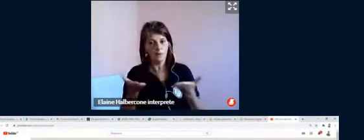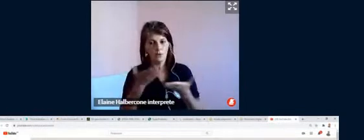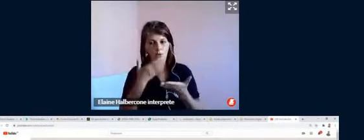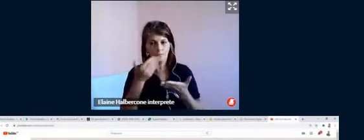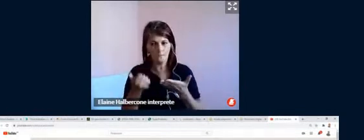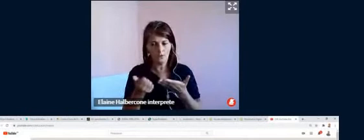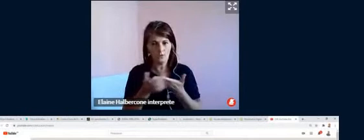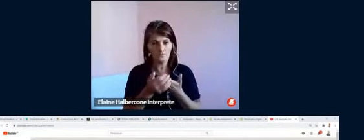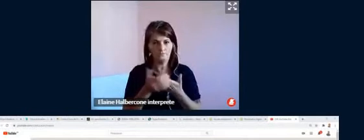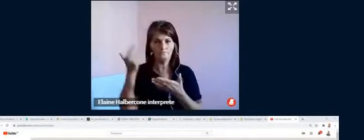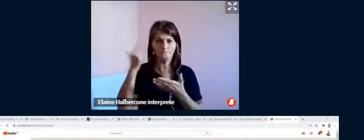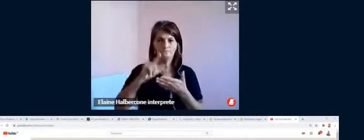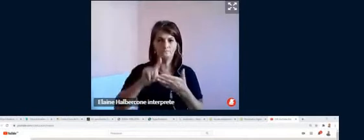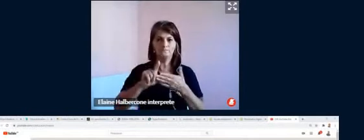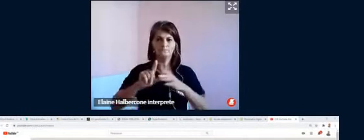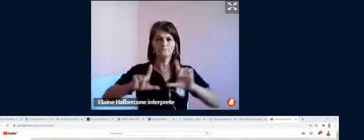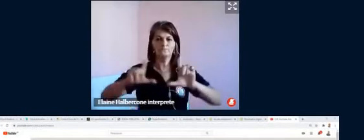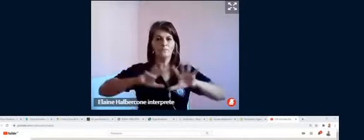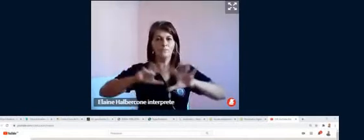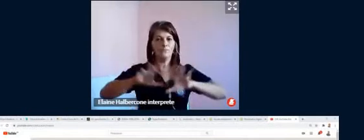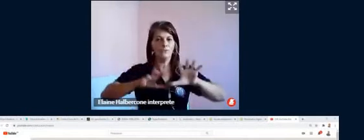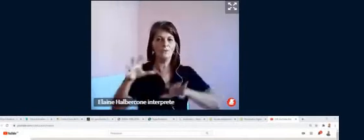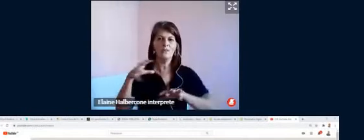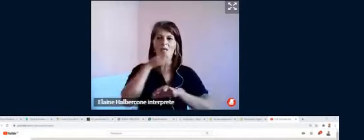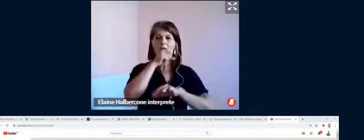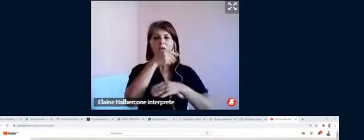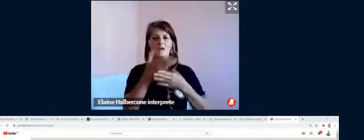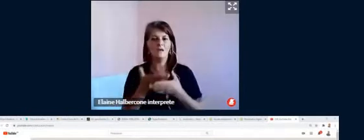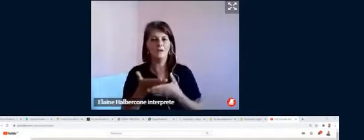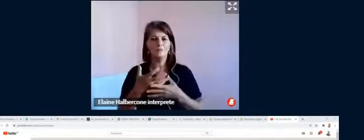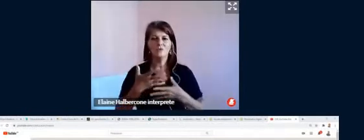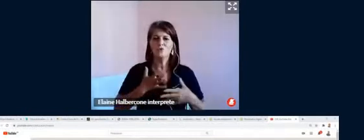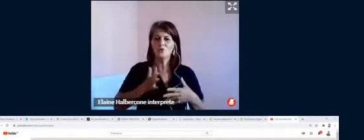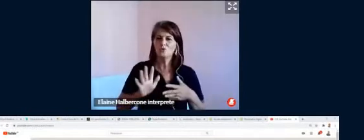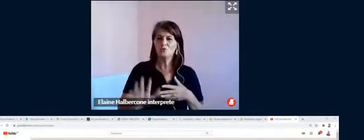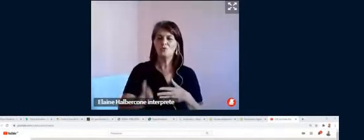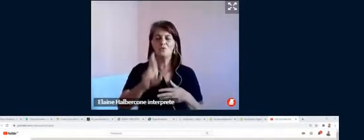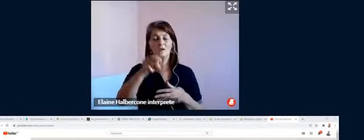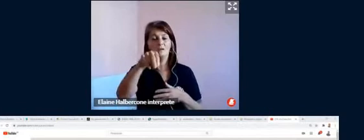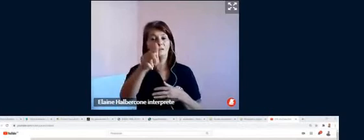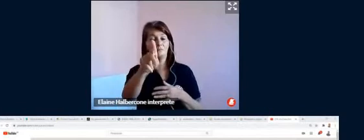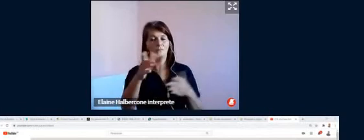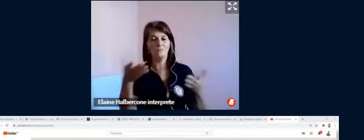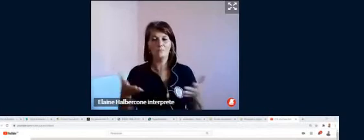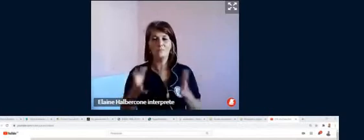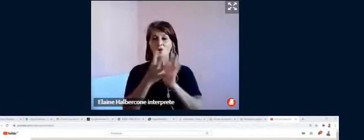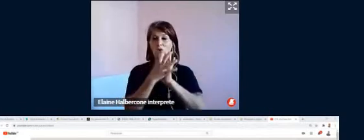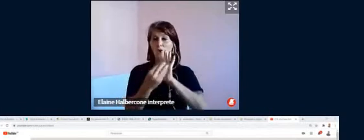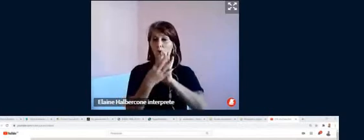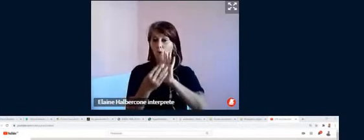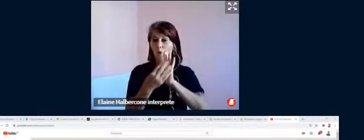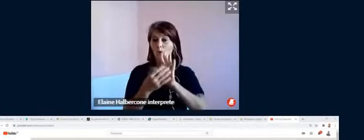Entendi. Ele não consegue transmitir bem movimentos rápidos. Ainda mais um dos motivos que eu não gosto da RNP, tá vendo? Ele limita o que eu gosto de fazer